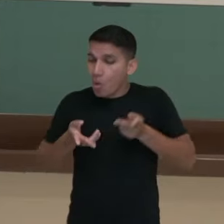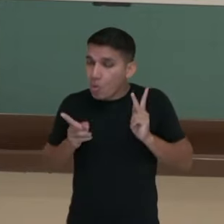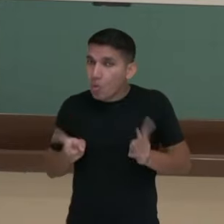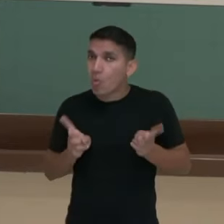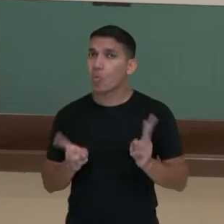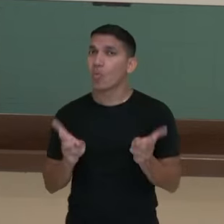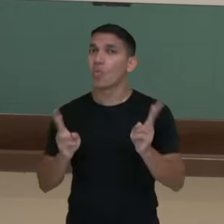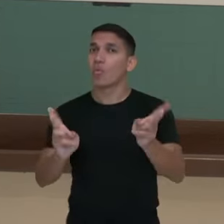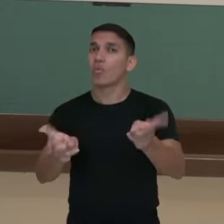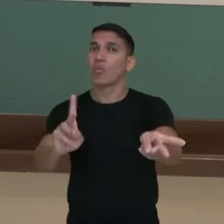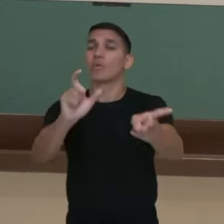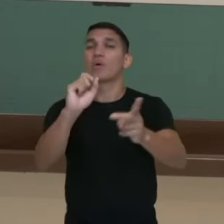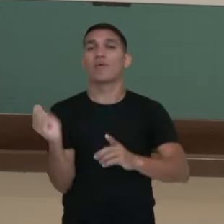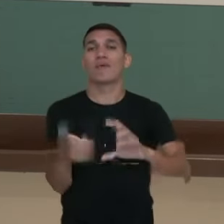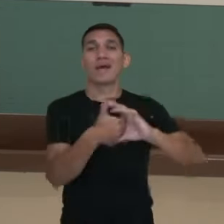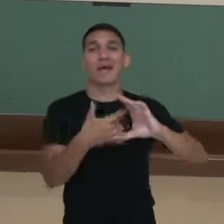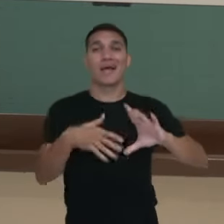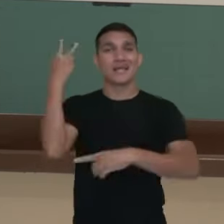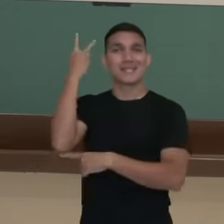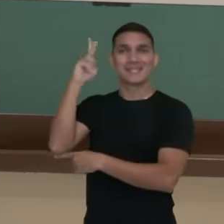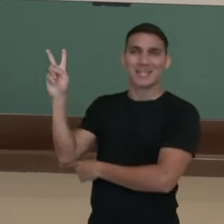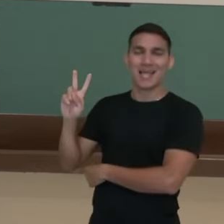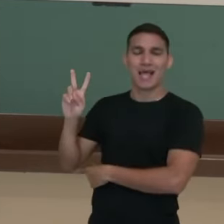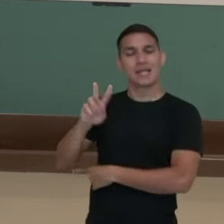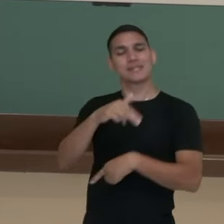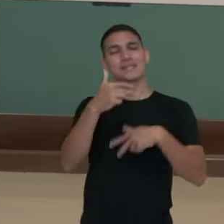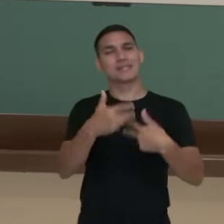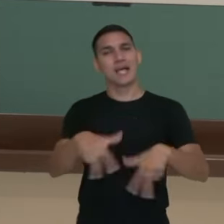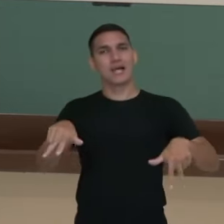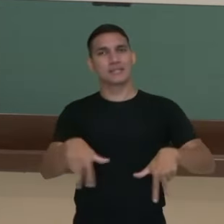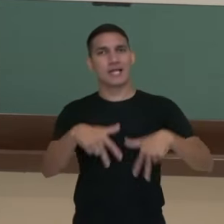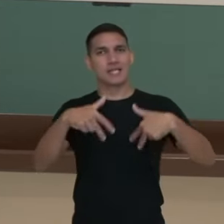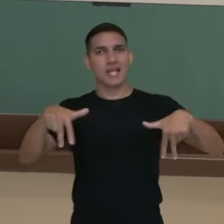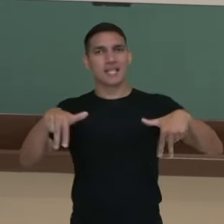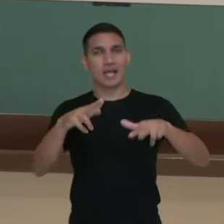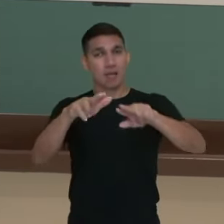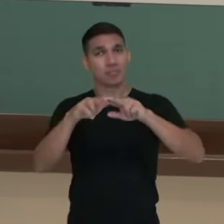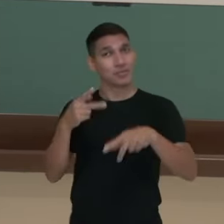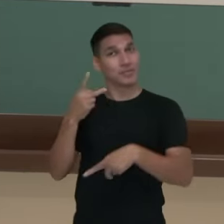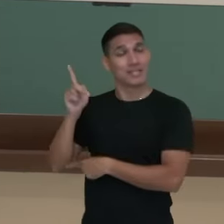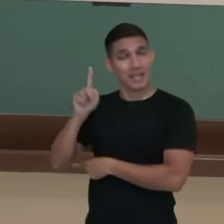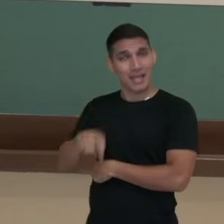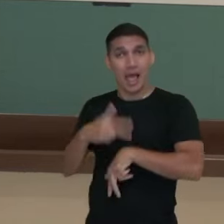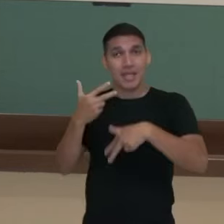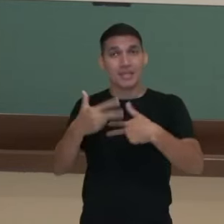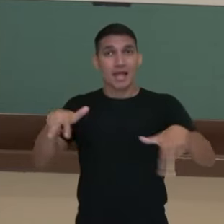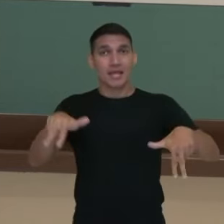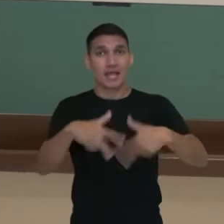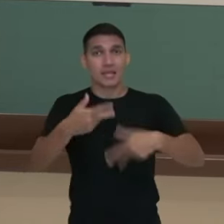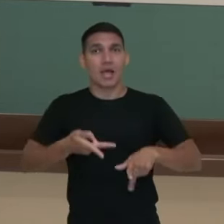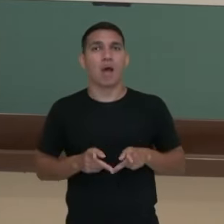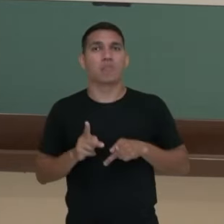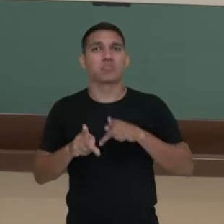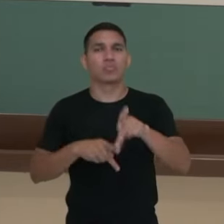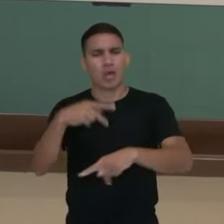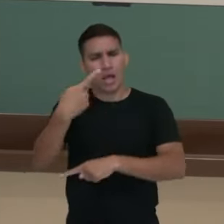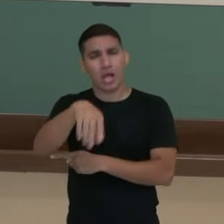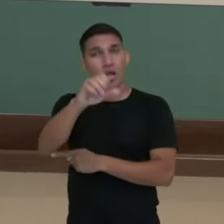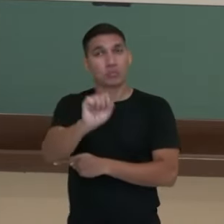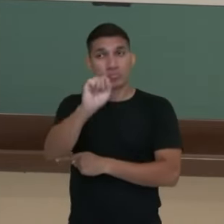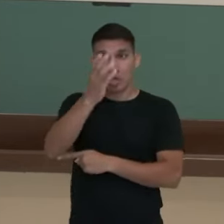as características dessa dança, tá bom? Então, isso que é uma dança étnica. Aqui no sul do Brasil,